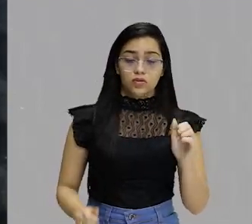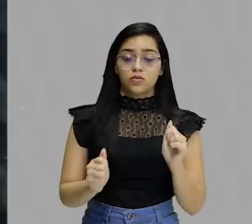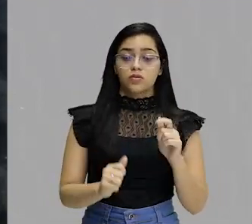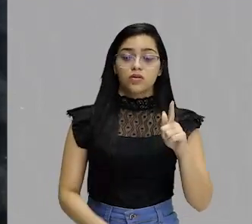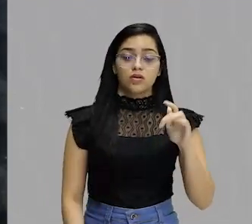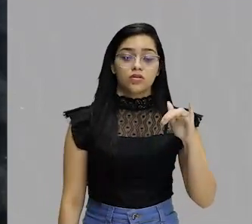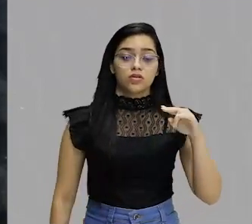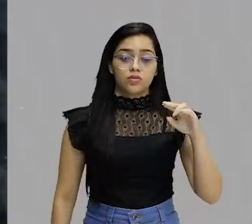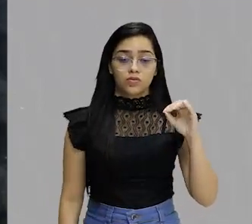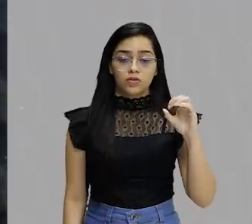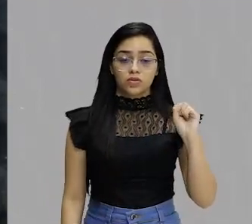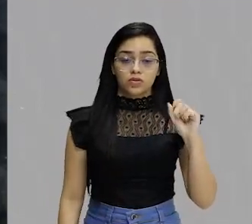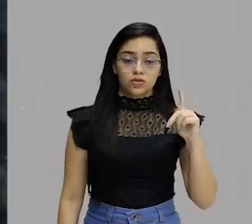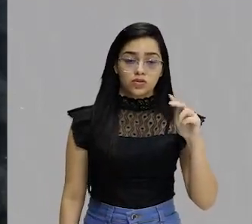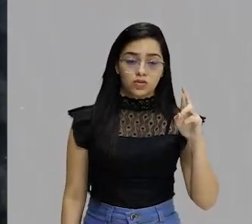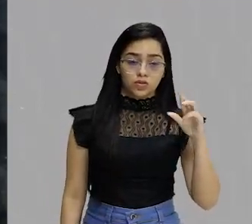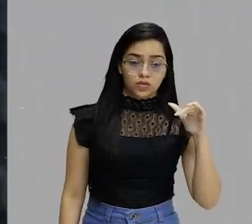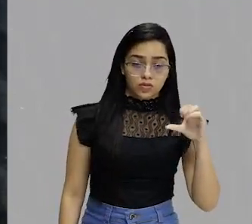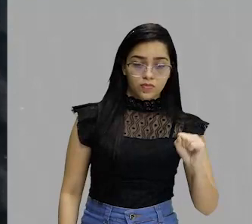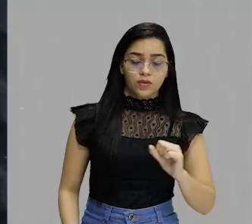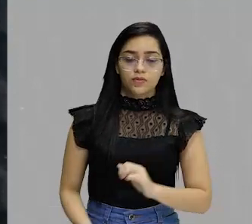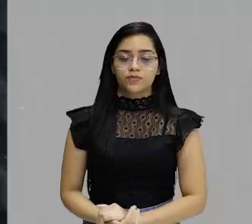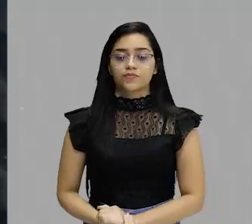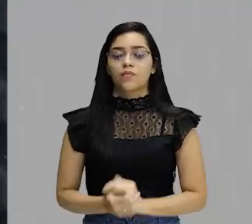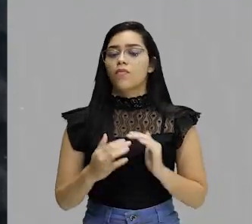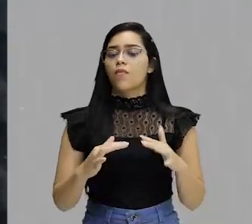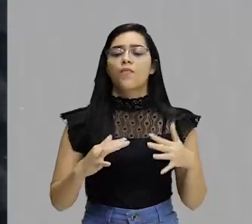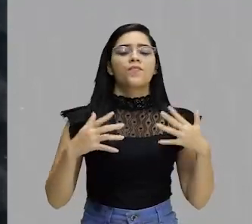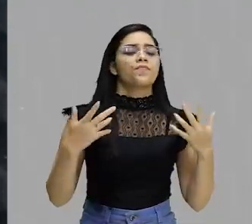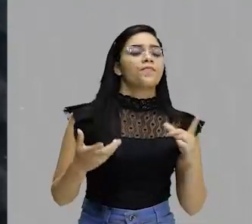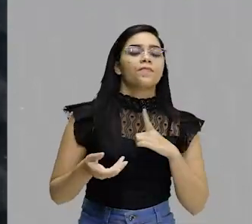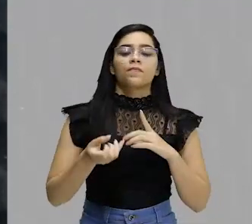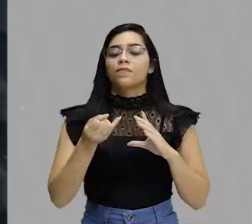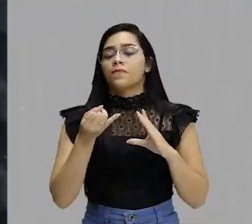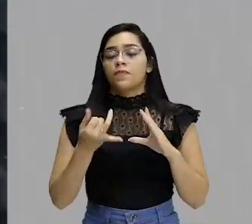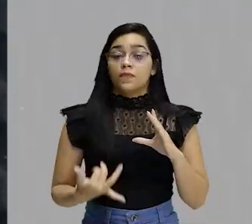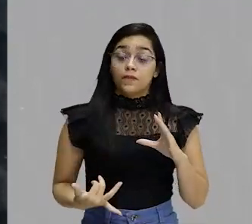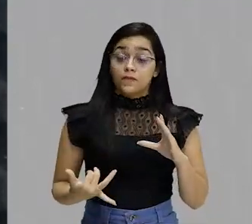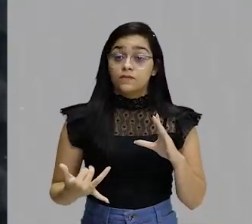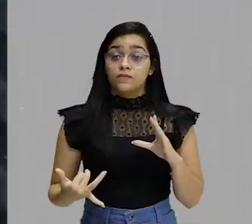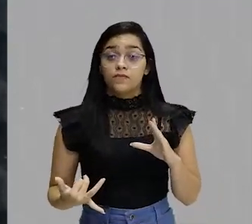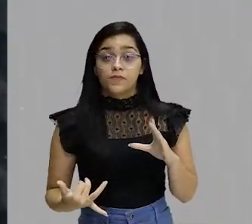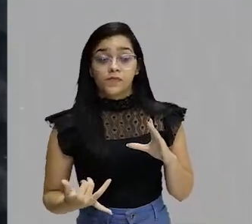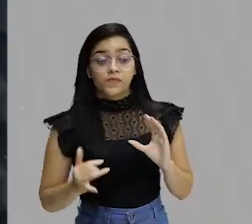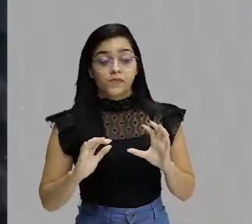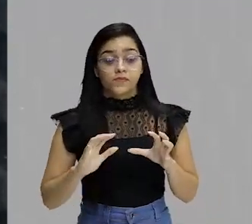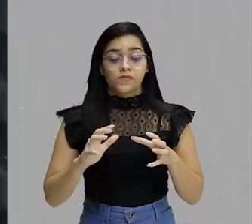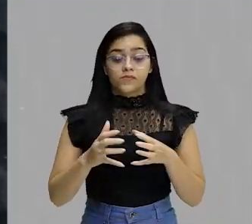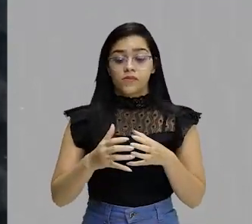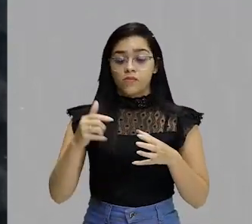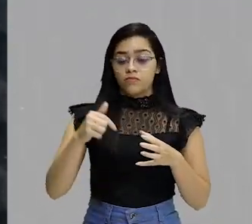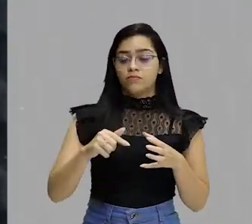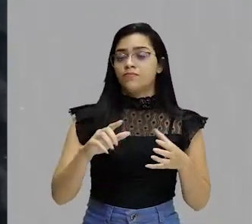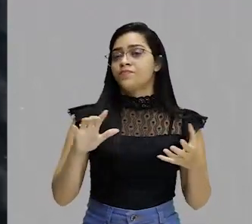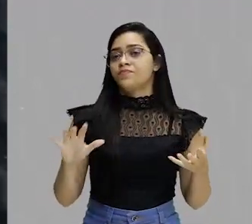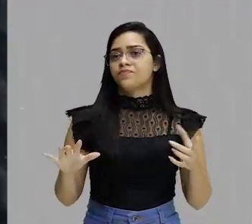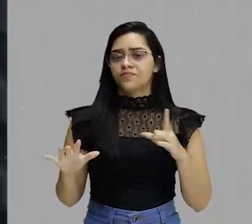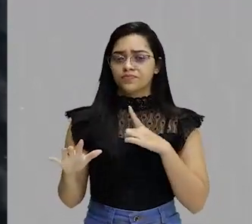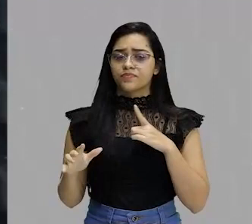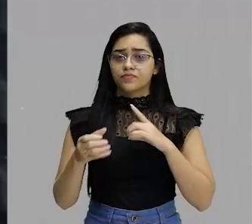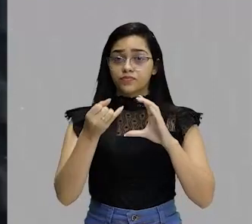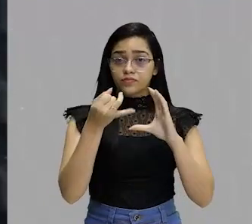Certo, pessoal? Então, assim, quais são as características desse grupo? Essas são